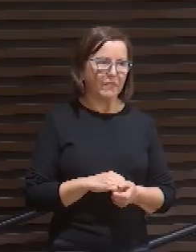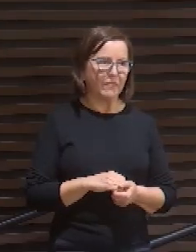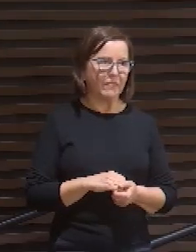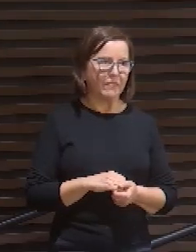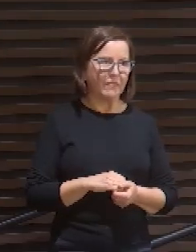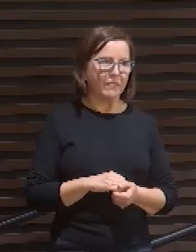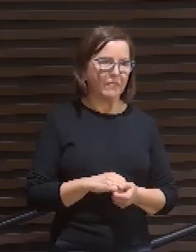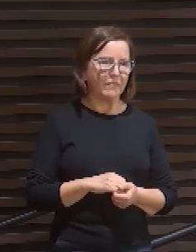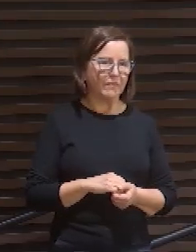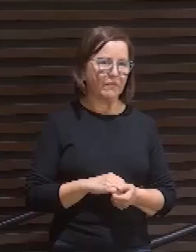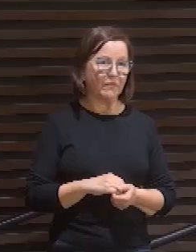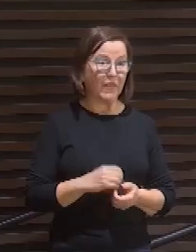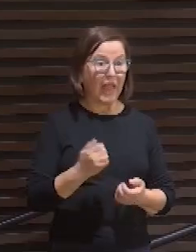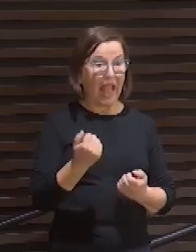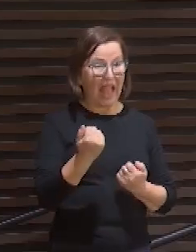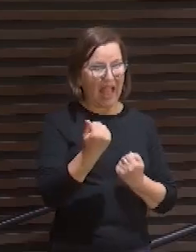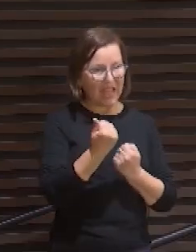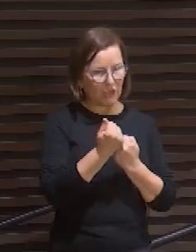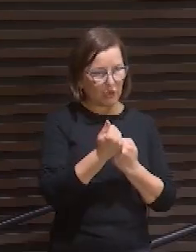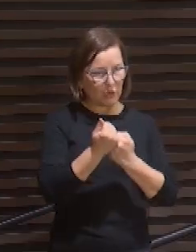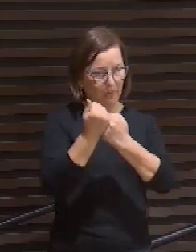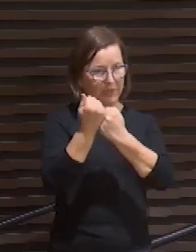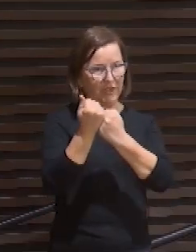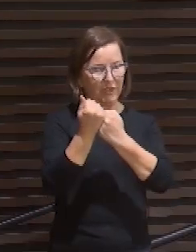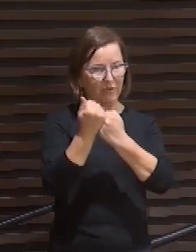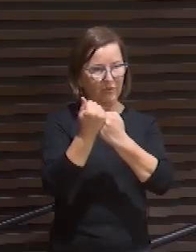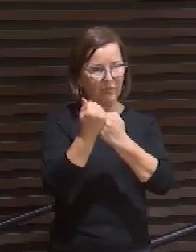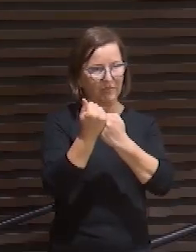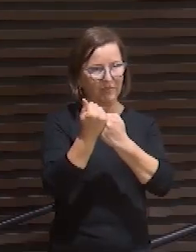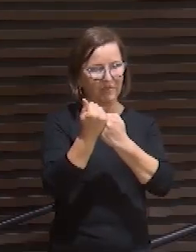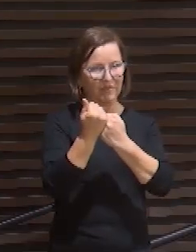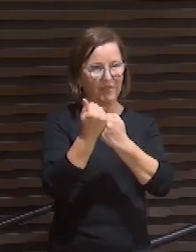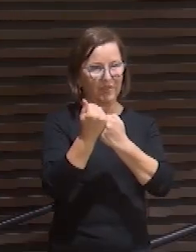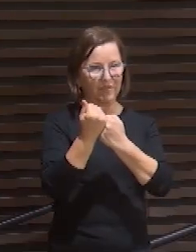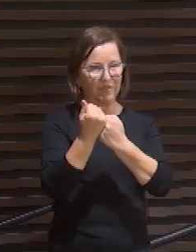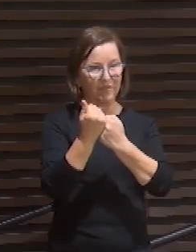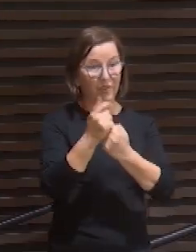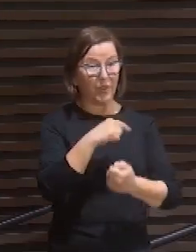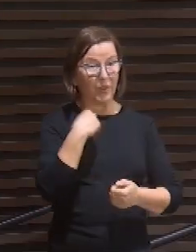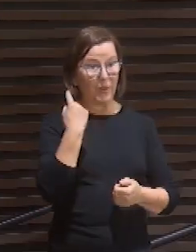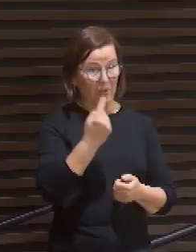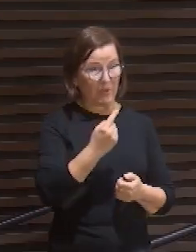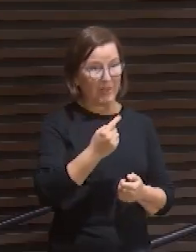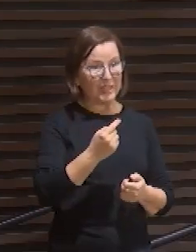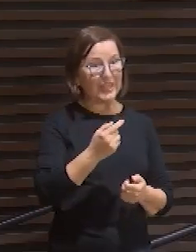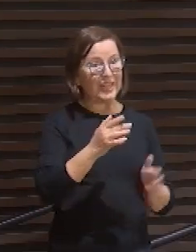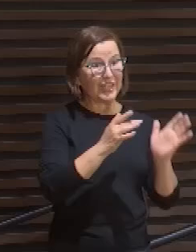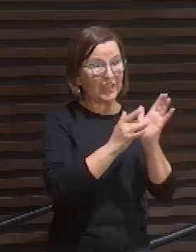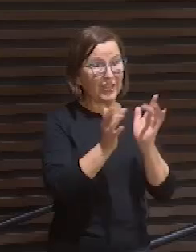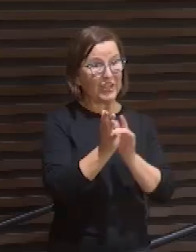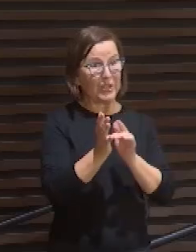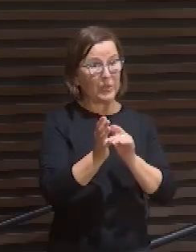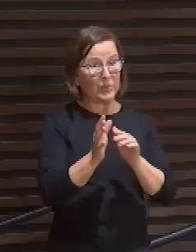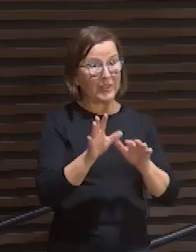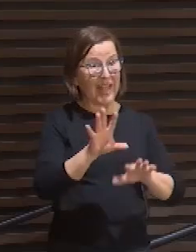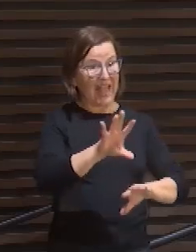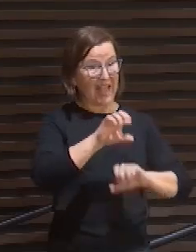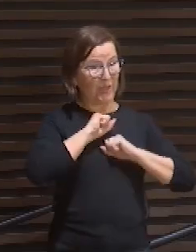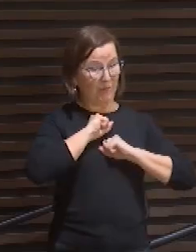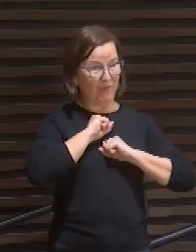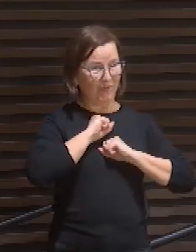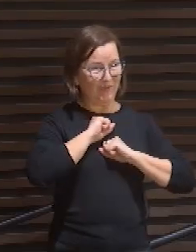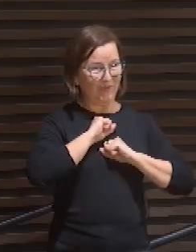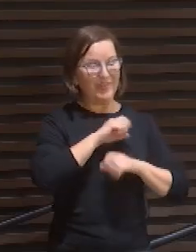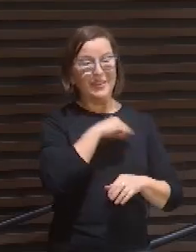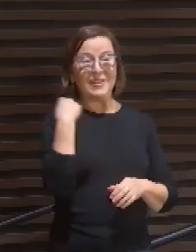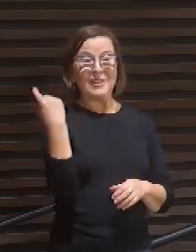A substituição penal que ele assumiu nos liberta de uma vez por